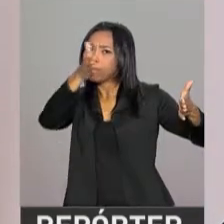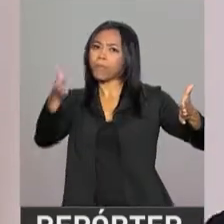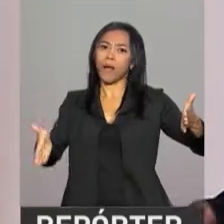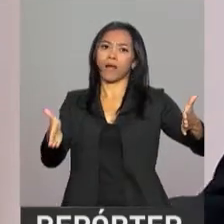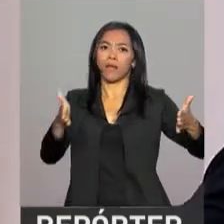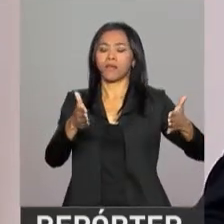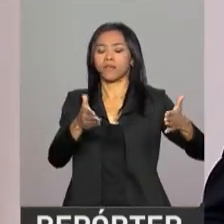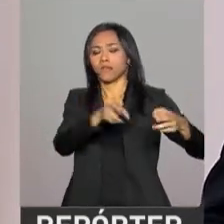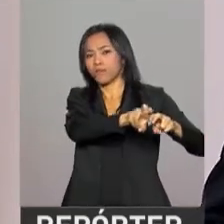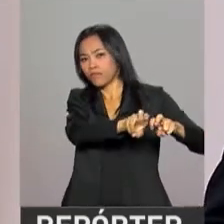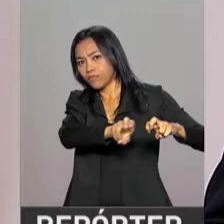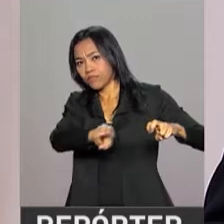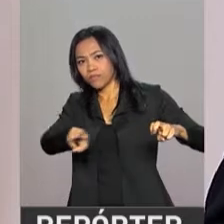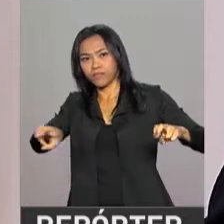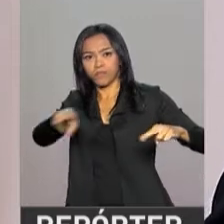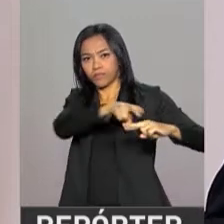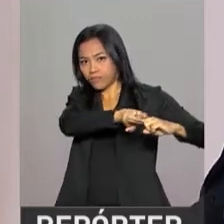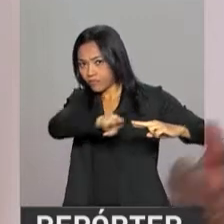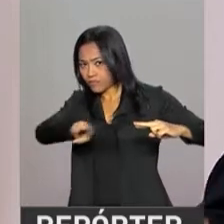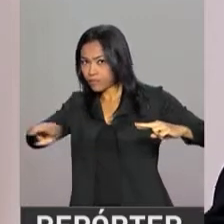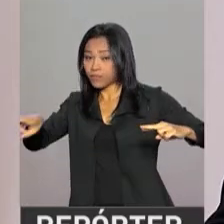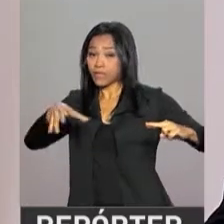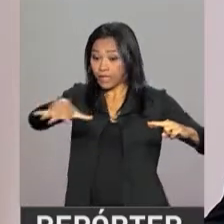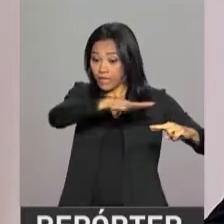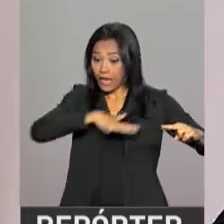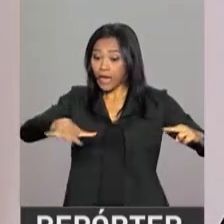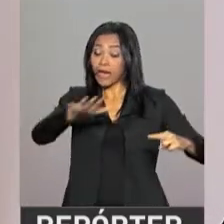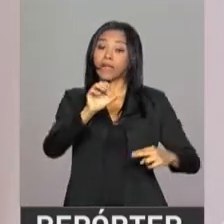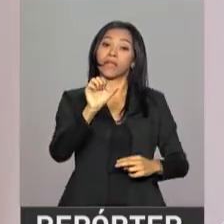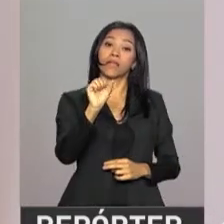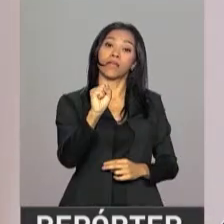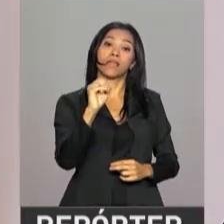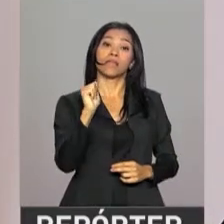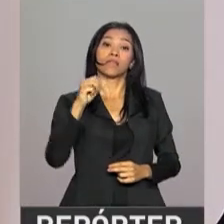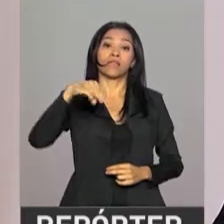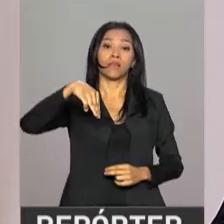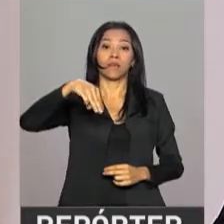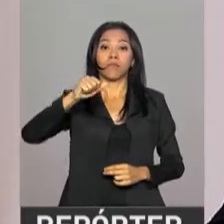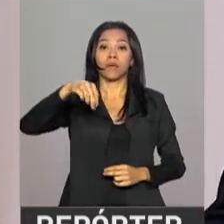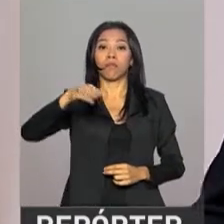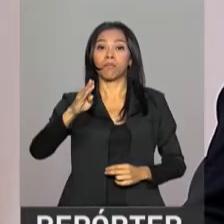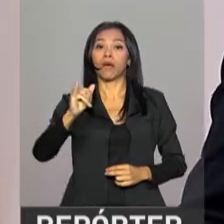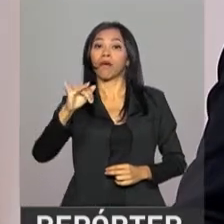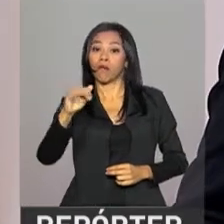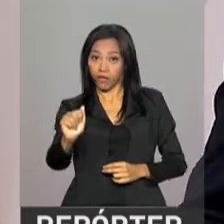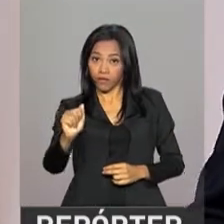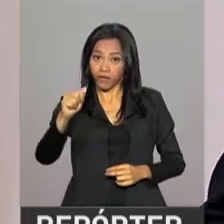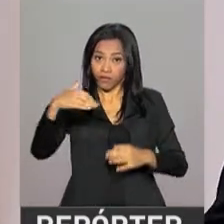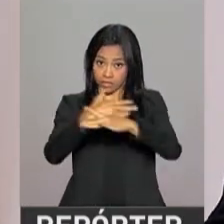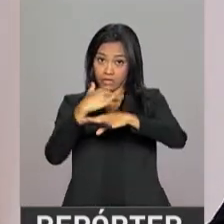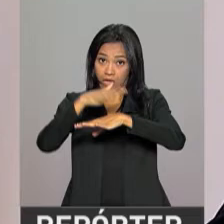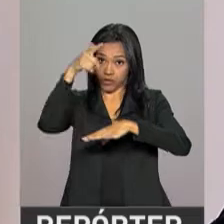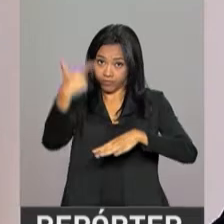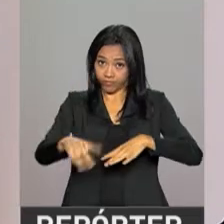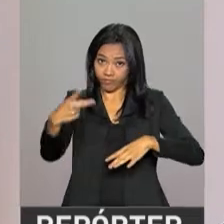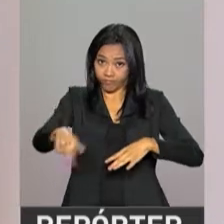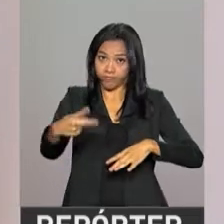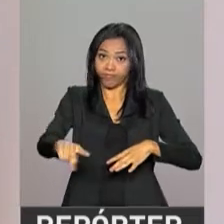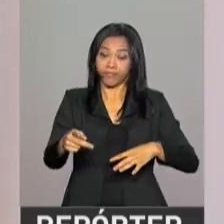outras quadras da cidade de samambaia e modernizando e se que o sistema de transporte mais aprovado pela população